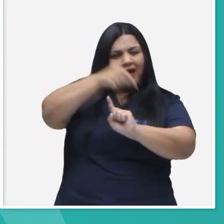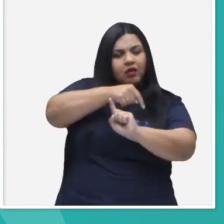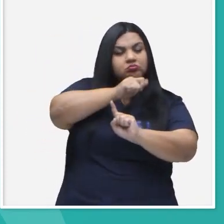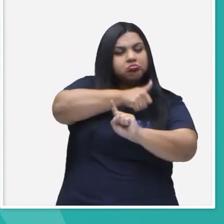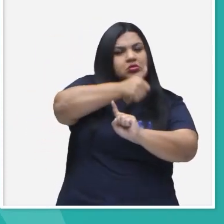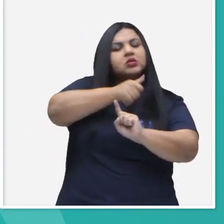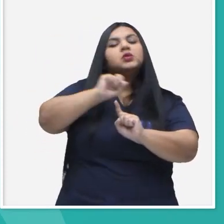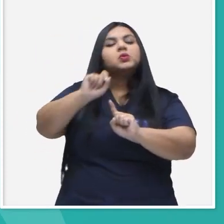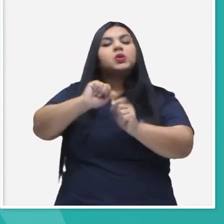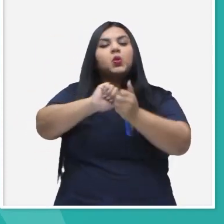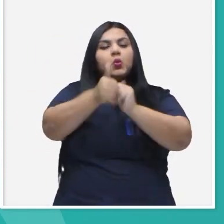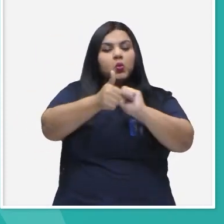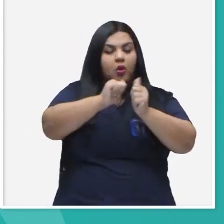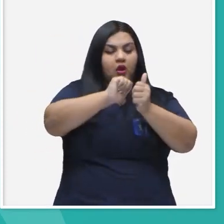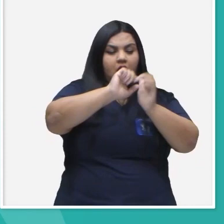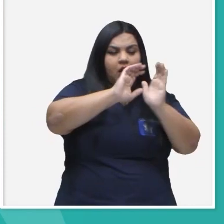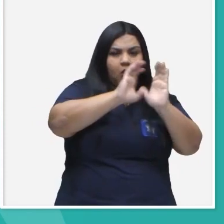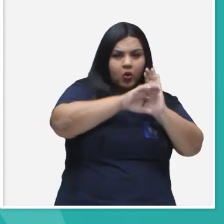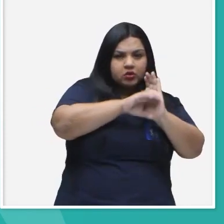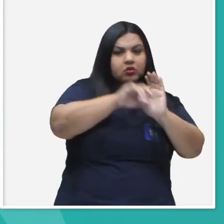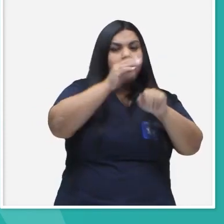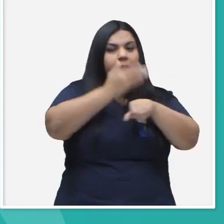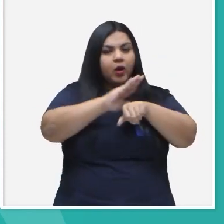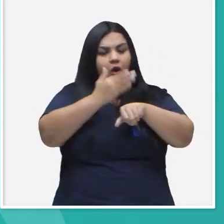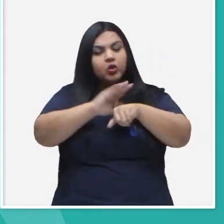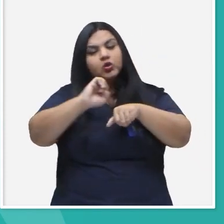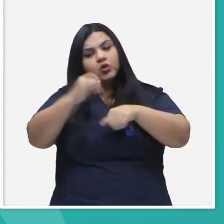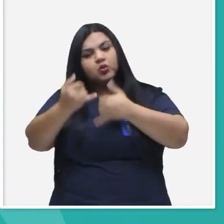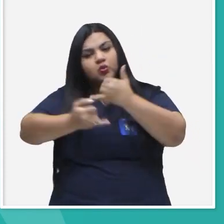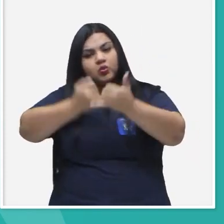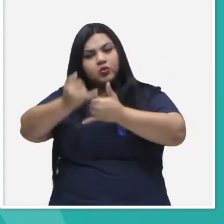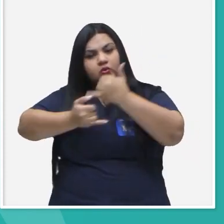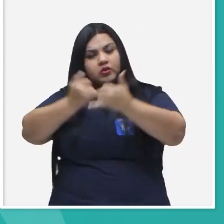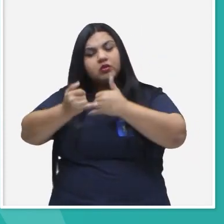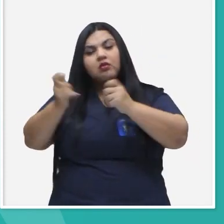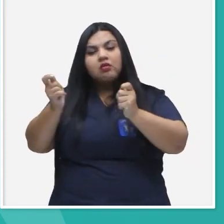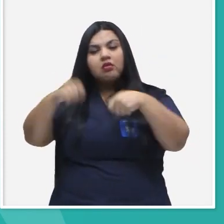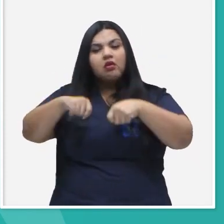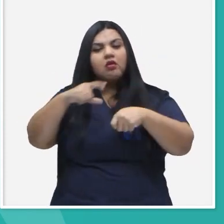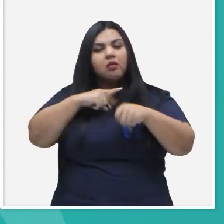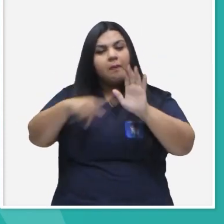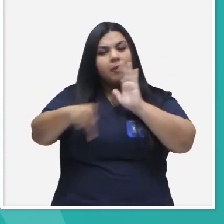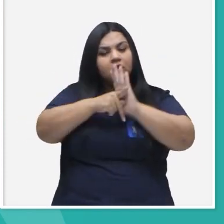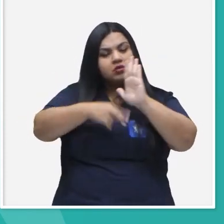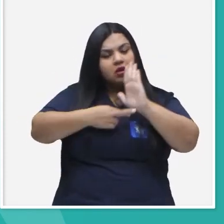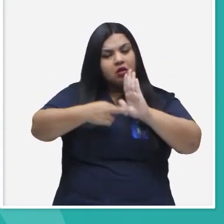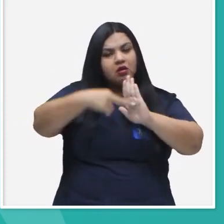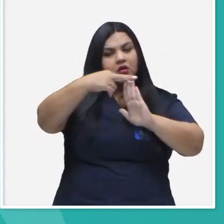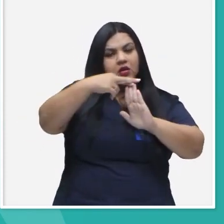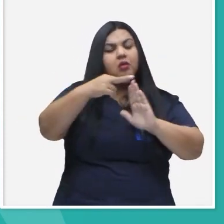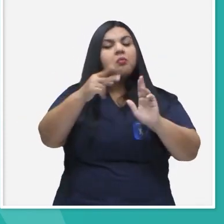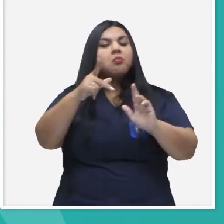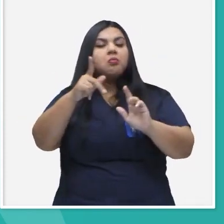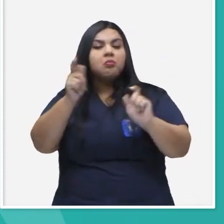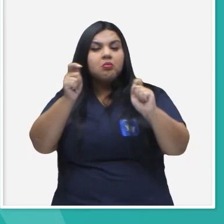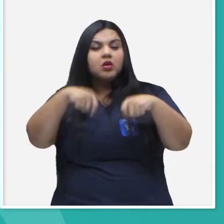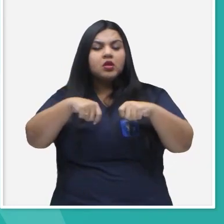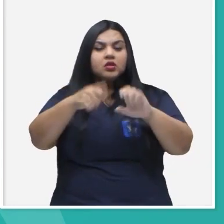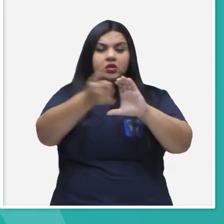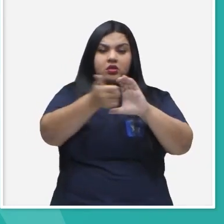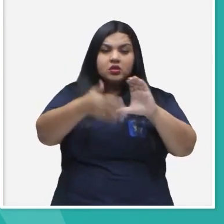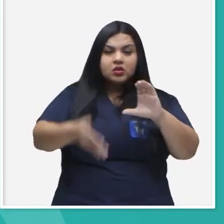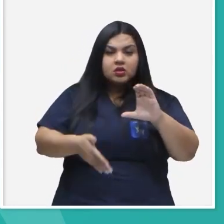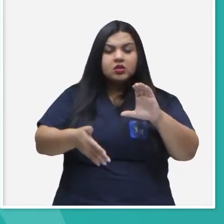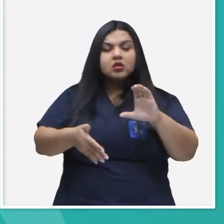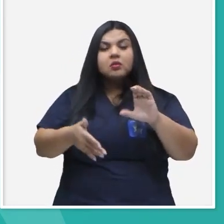conceito de esporte, que são práticas ou jogos, né, que possuem as suas próprias regras, possuem as suas